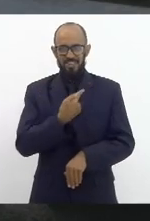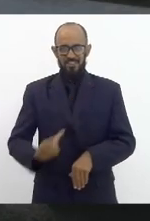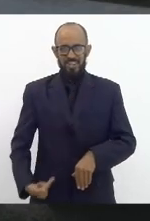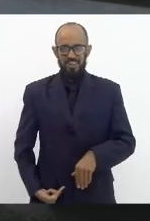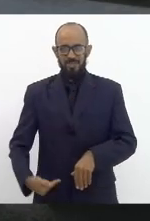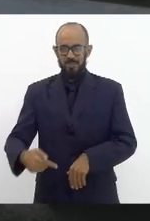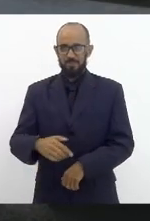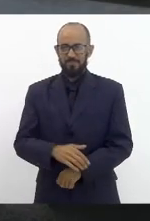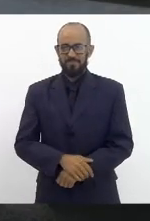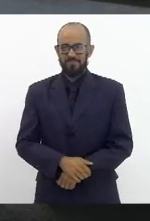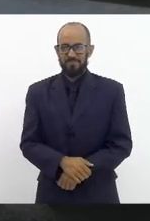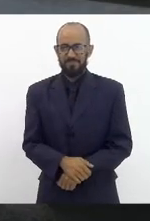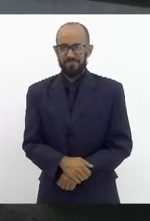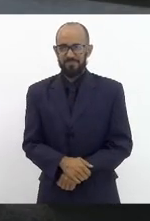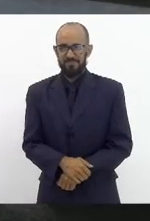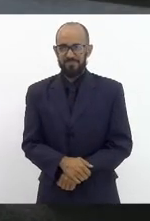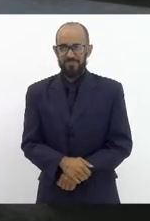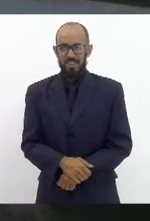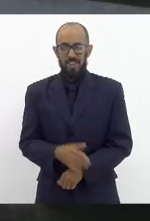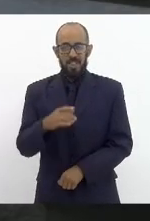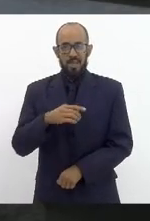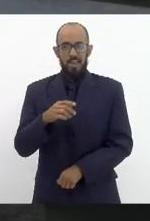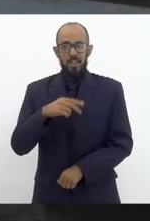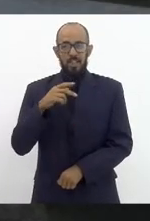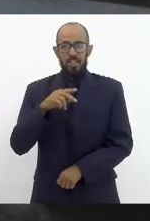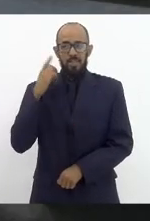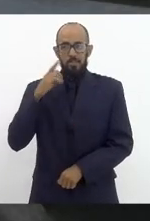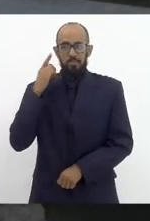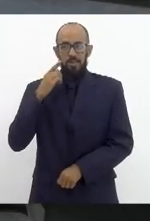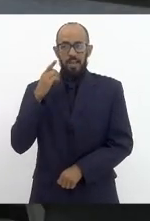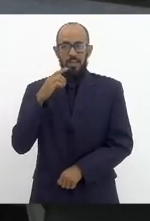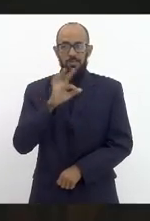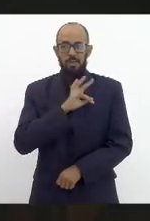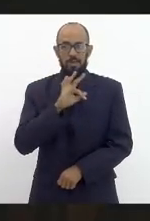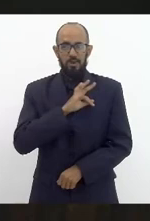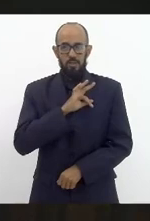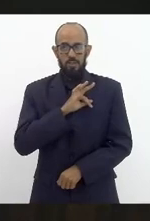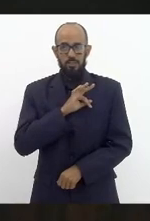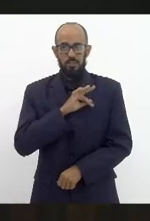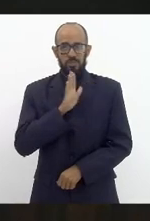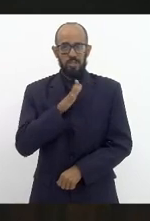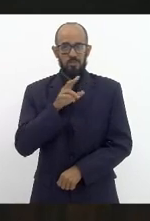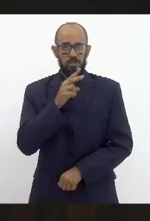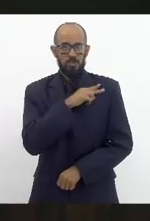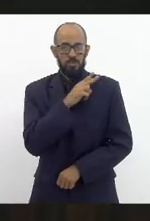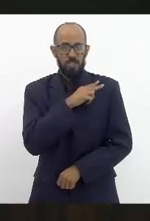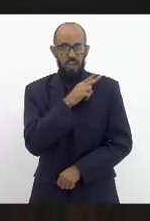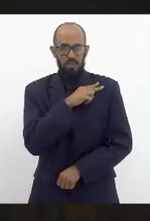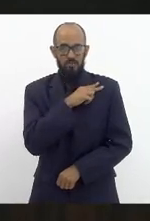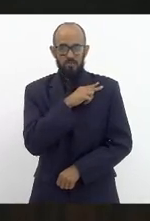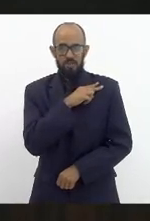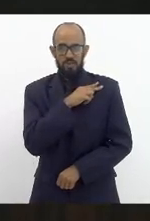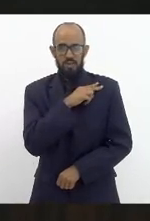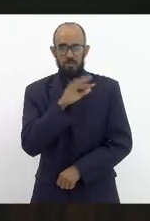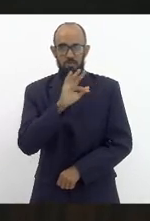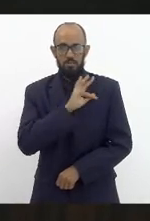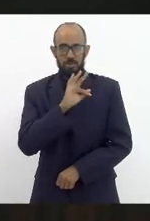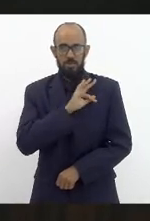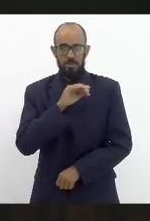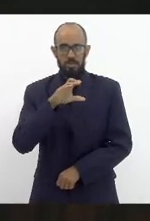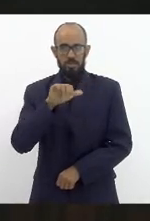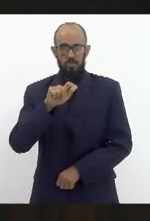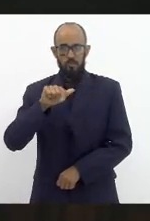Deputada Marta Rocha, já foi chefe da Polícia Civil, deputada na segunda legislatura. Obrigado pela